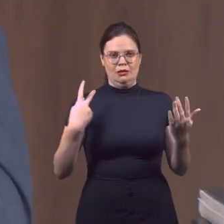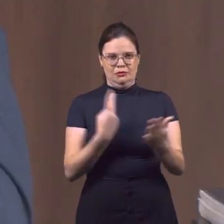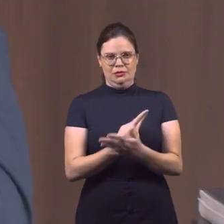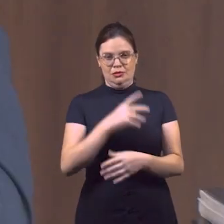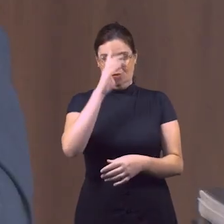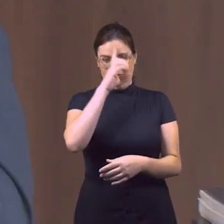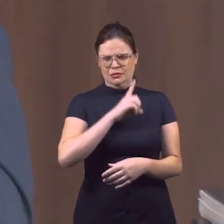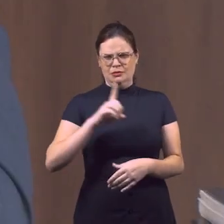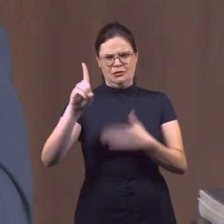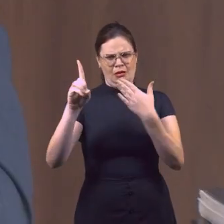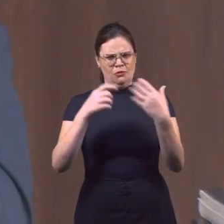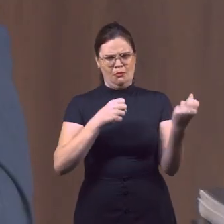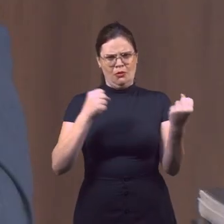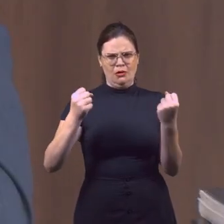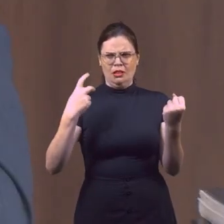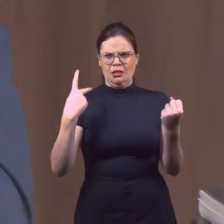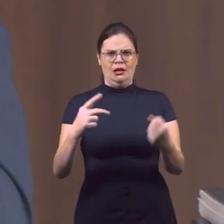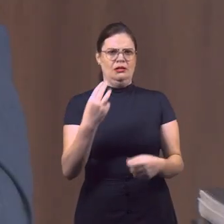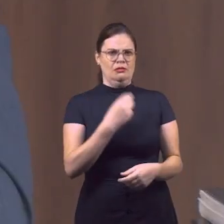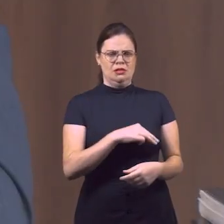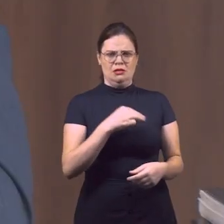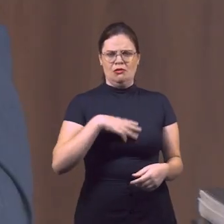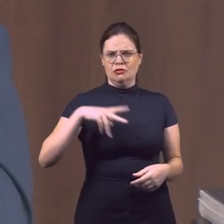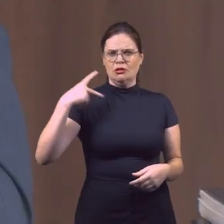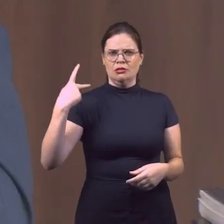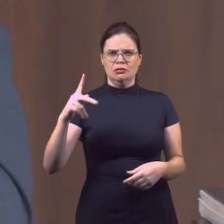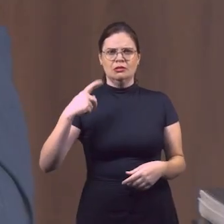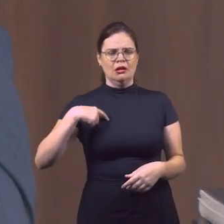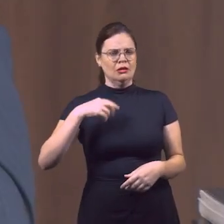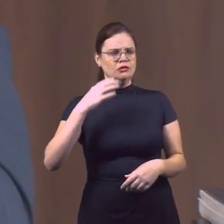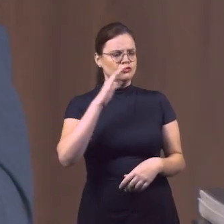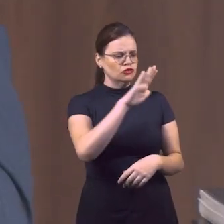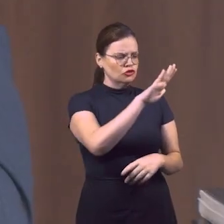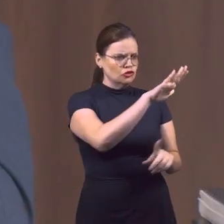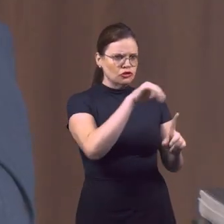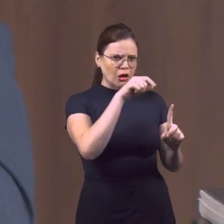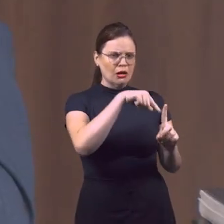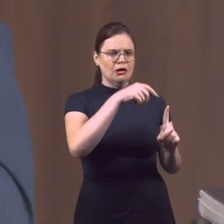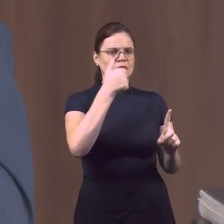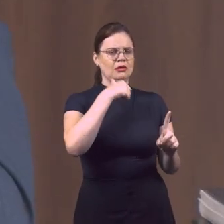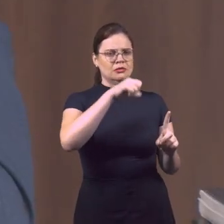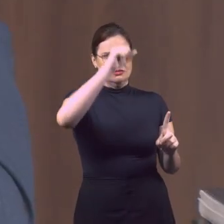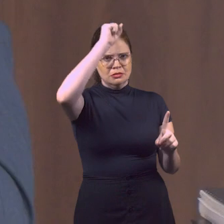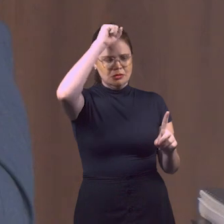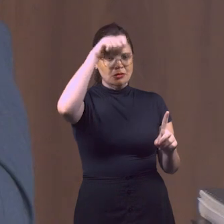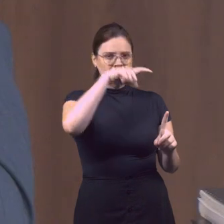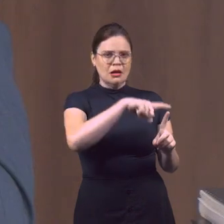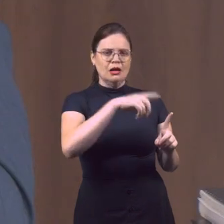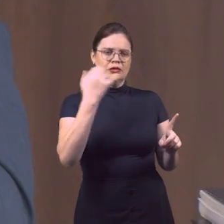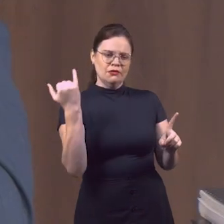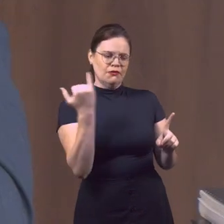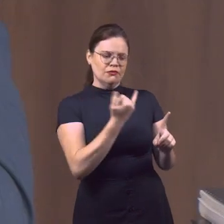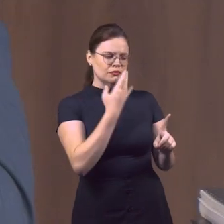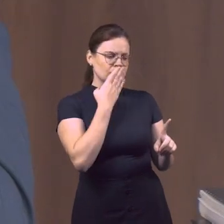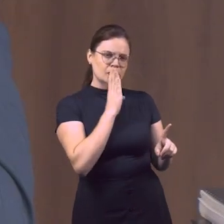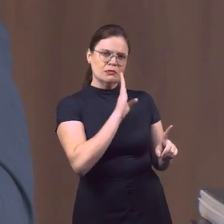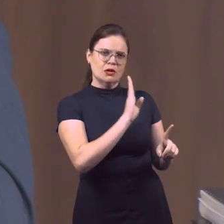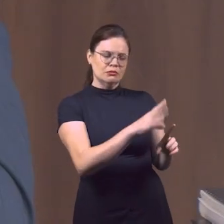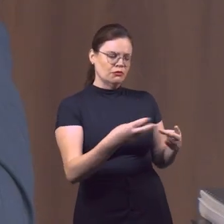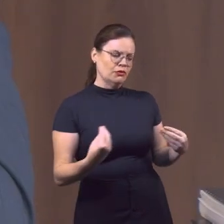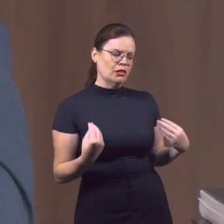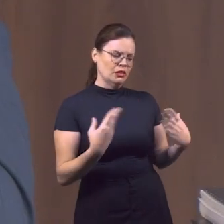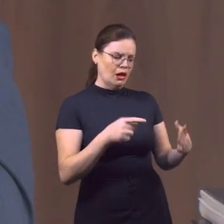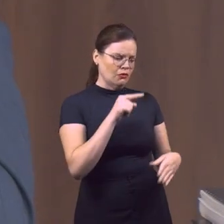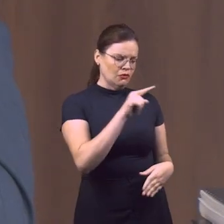infinita misericórdia, ele faz uma promessa à personagem que nós estamos falando,